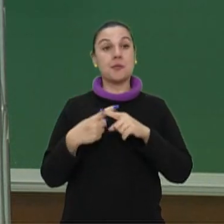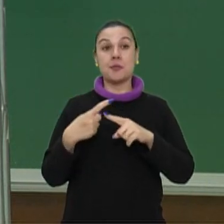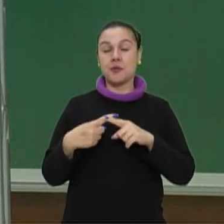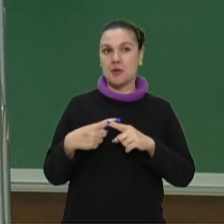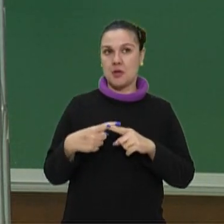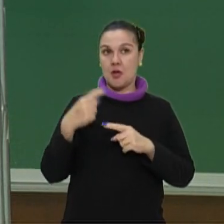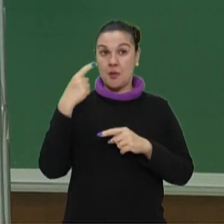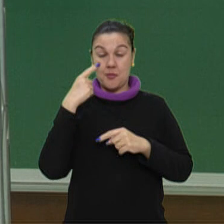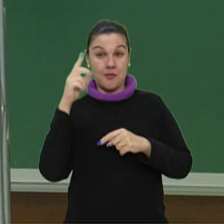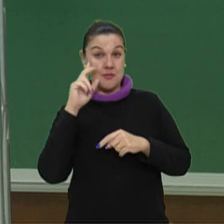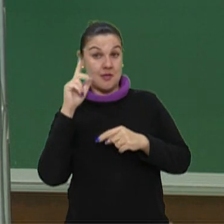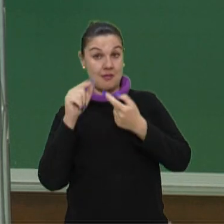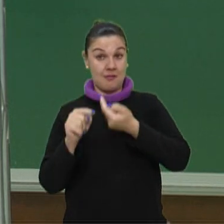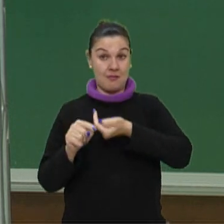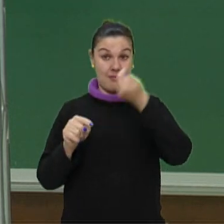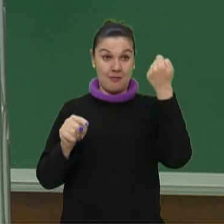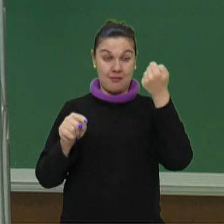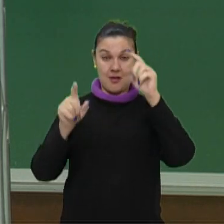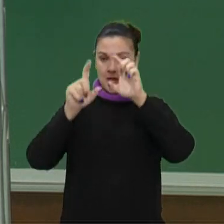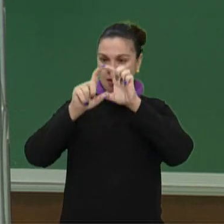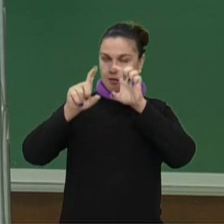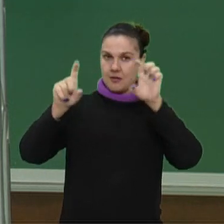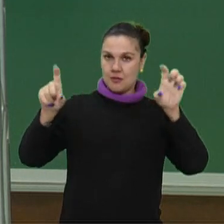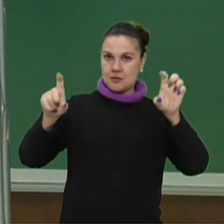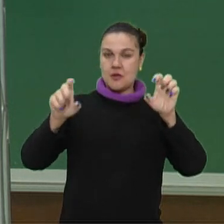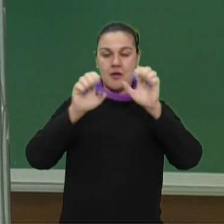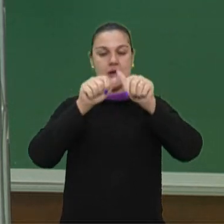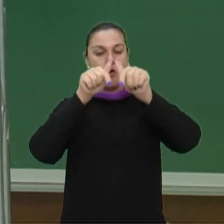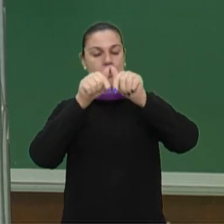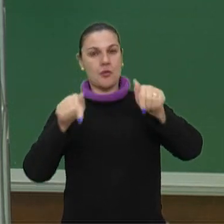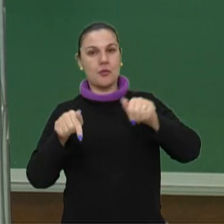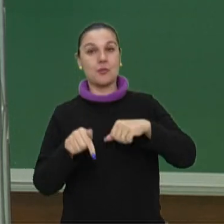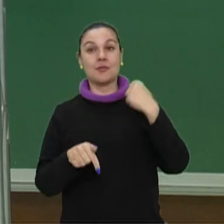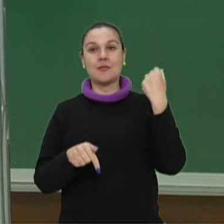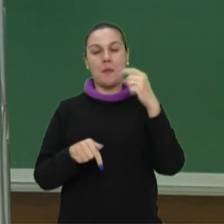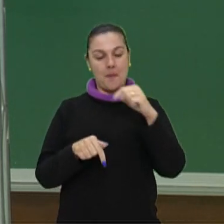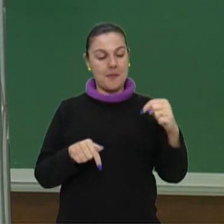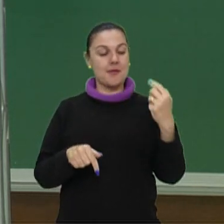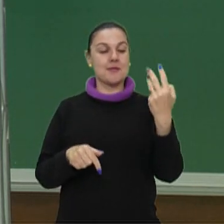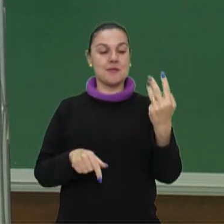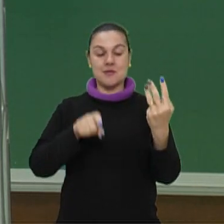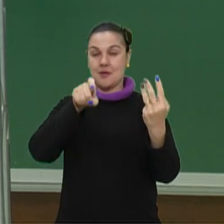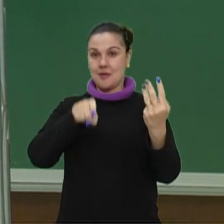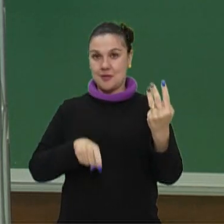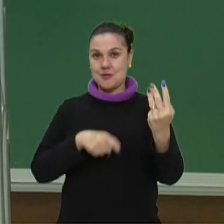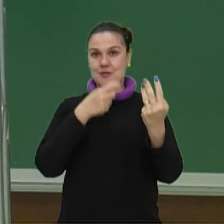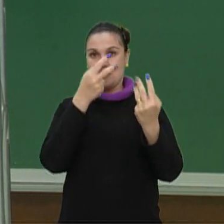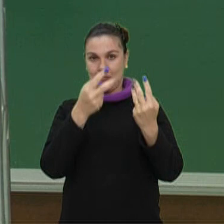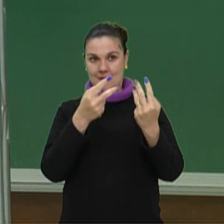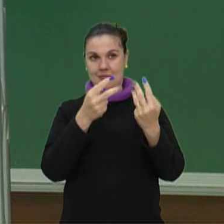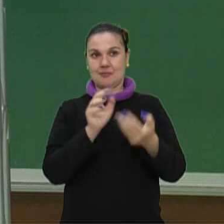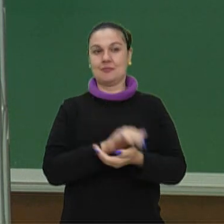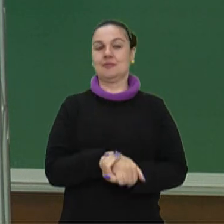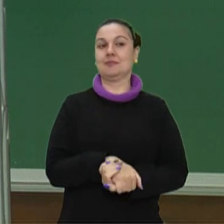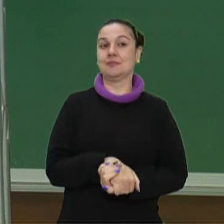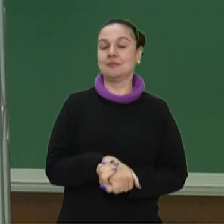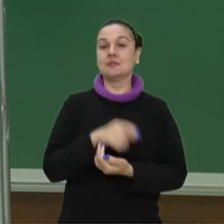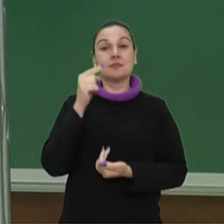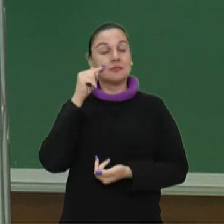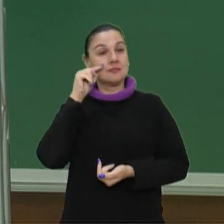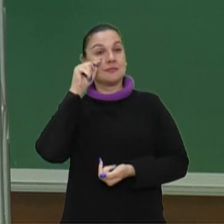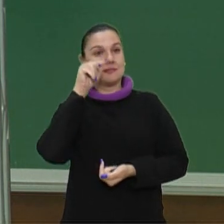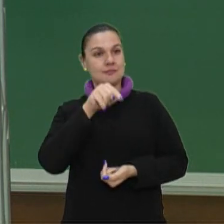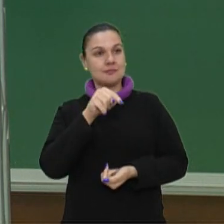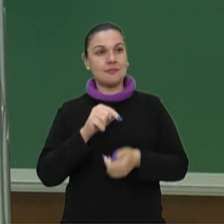Porque se você lembrar lá do enunciado, lá a minha equação começava com menos 3x ao quadrado. Aqui, né, o